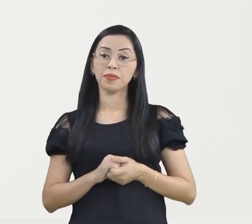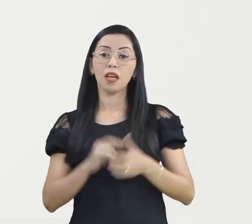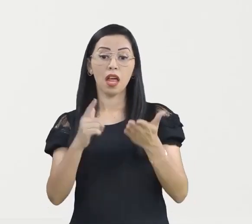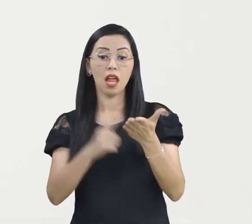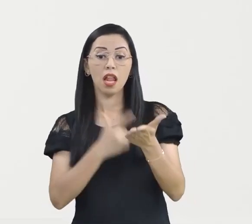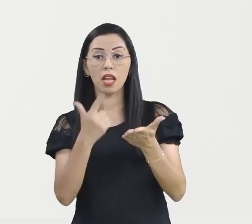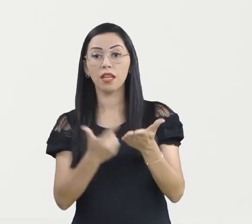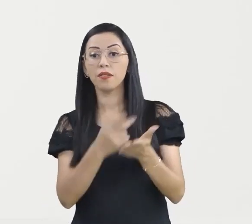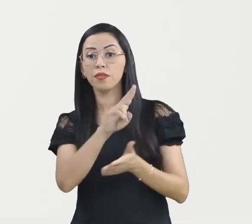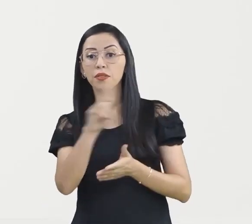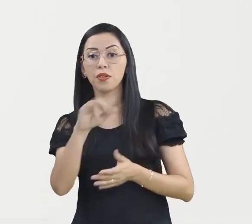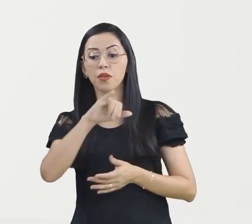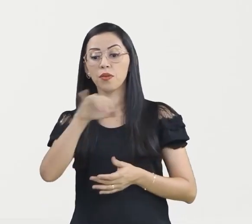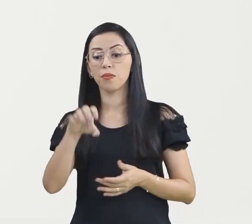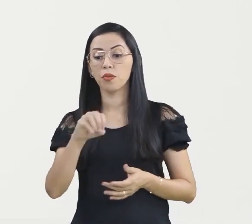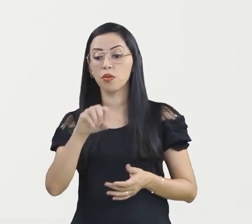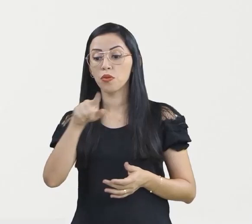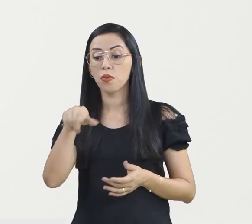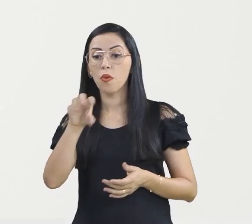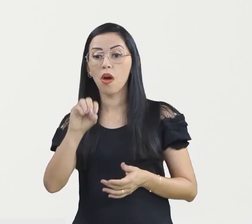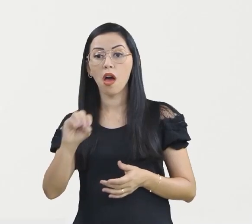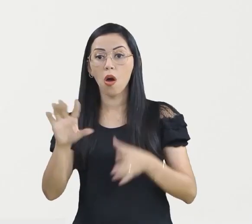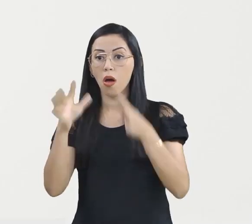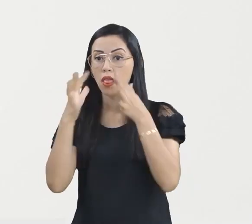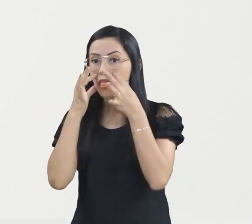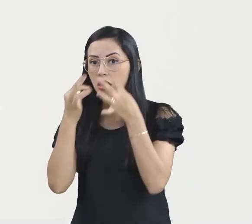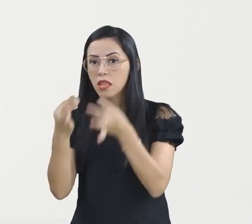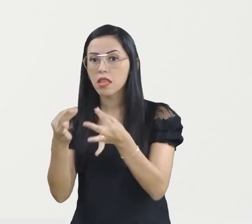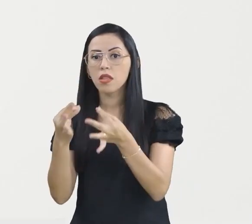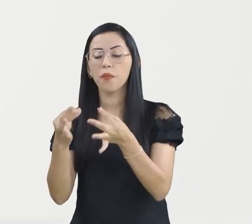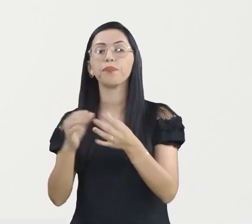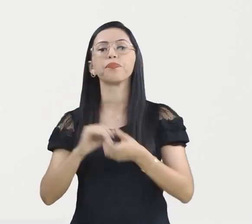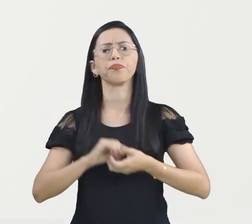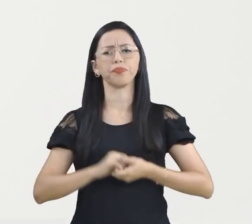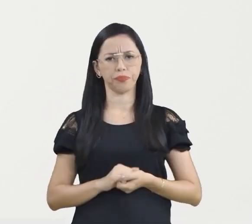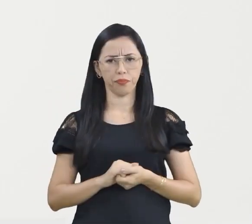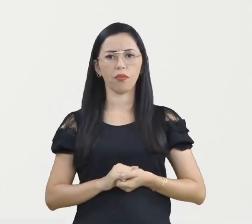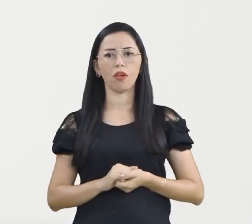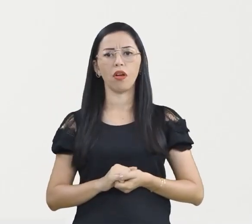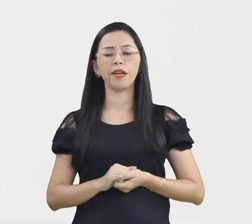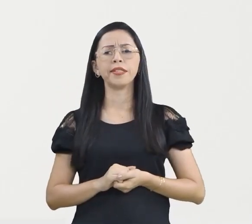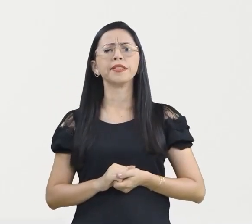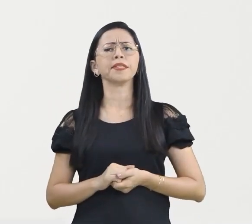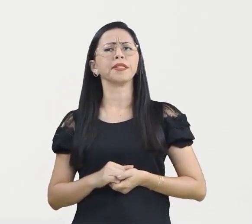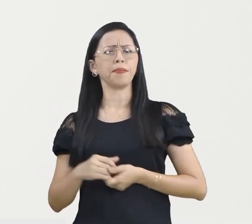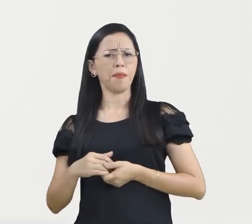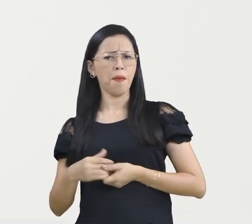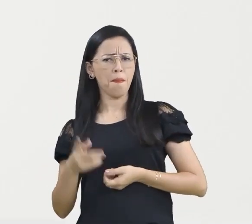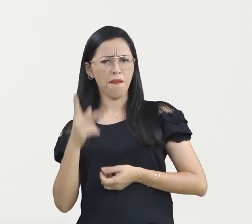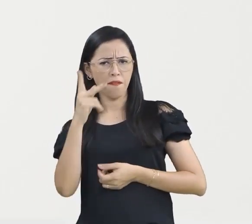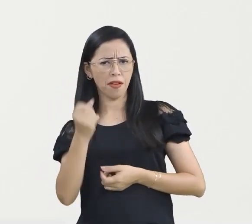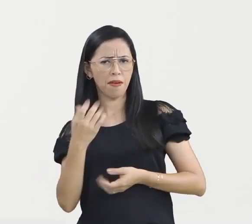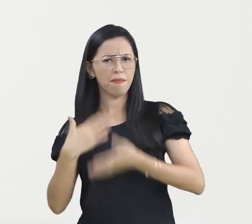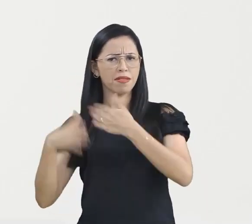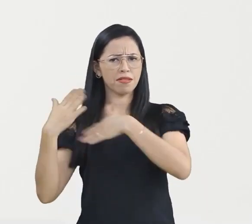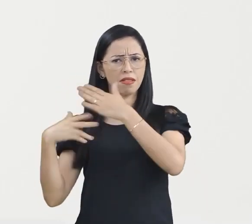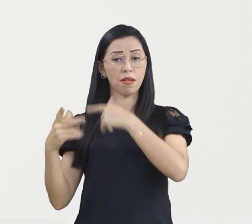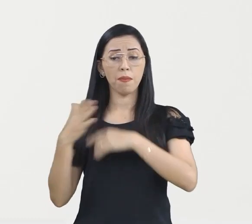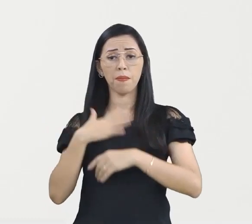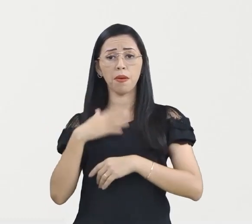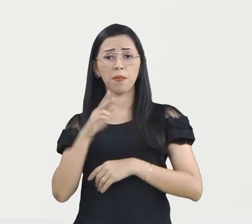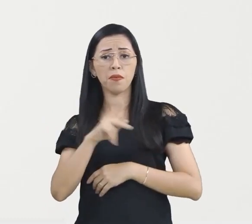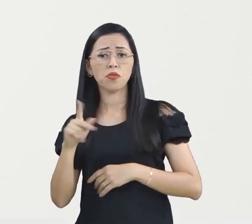Trecho do livro João, preste atenção. Sabe, uma vez minha professora organizou uma gincana